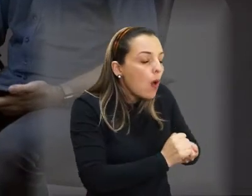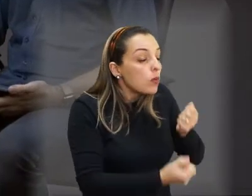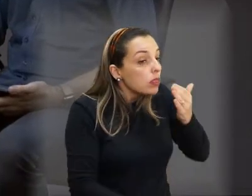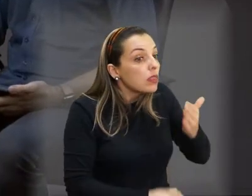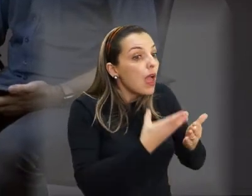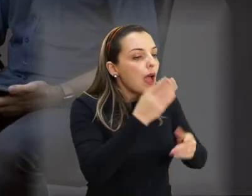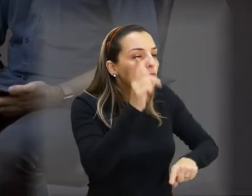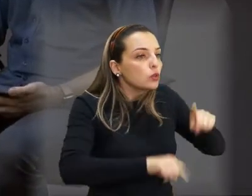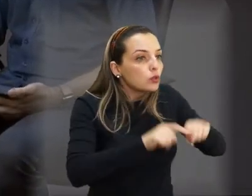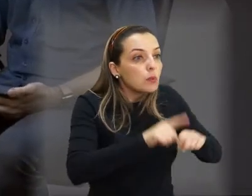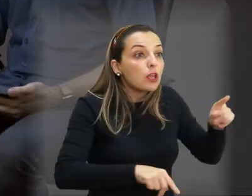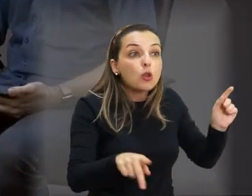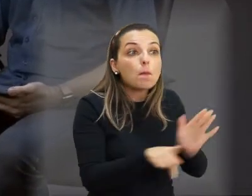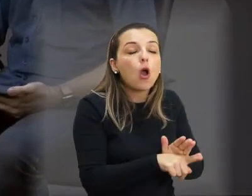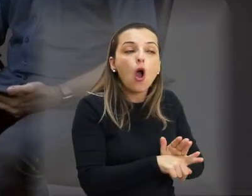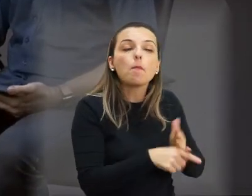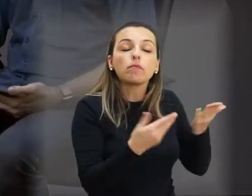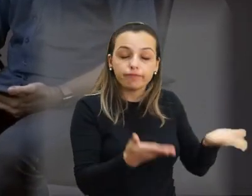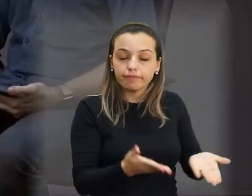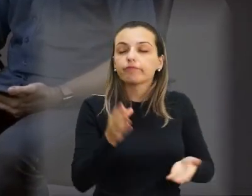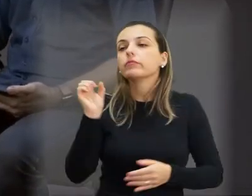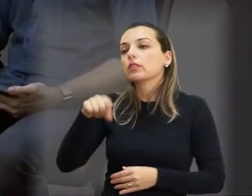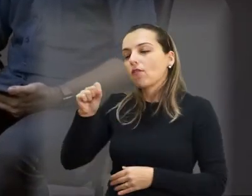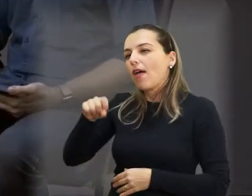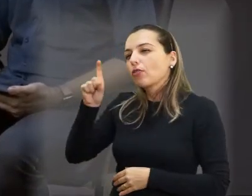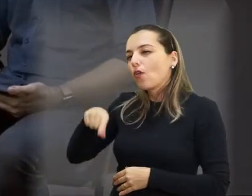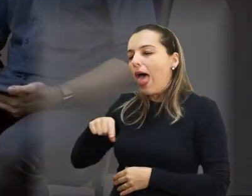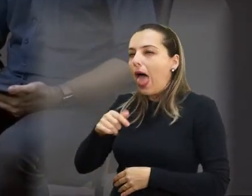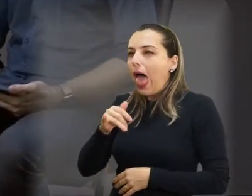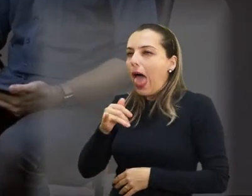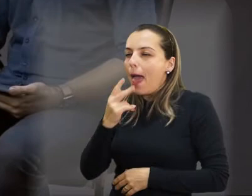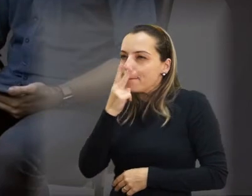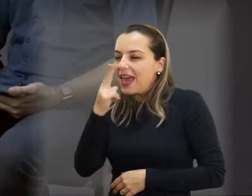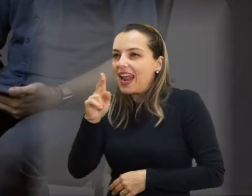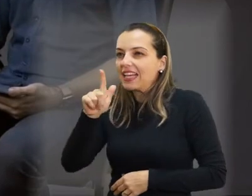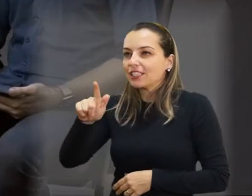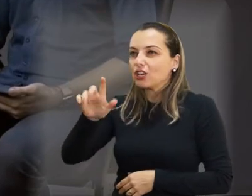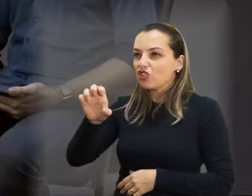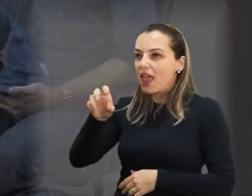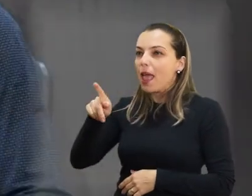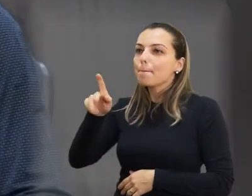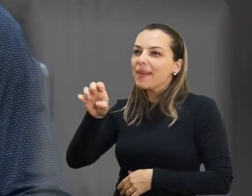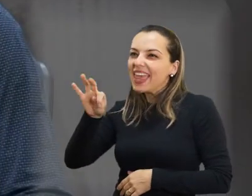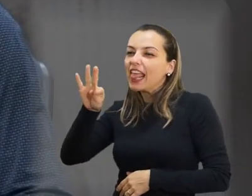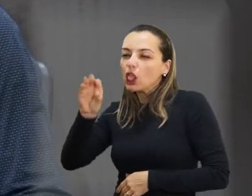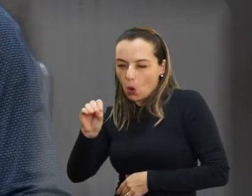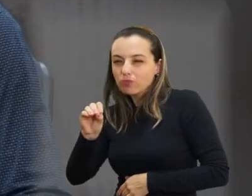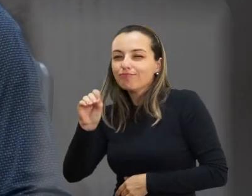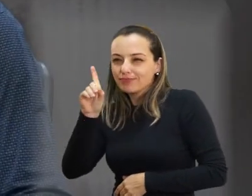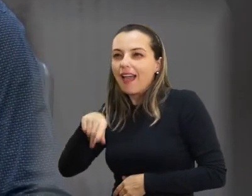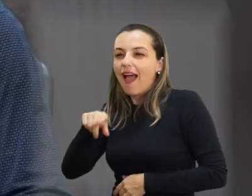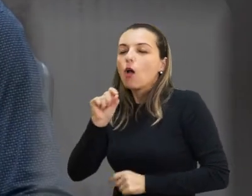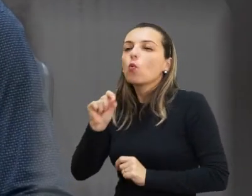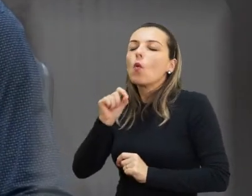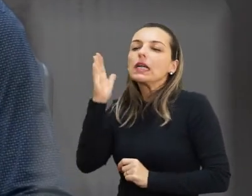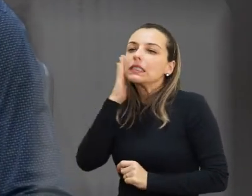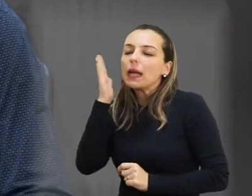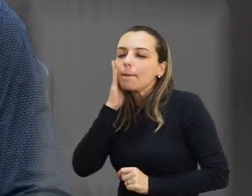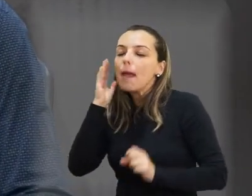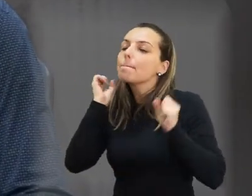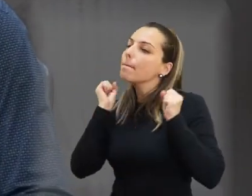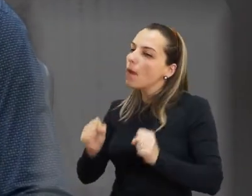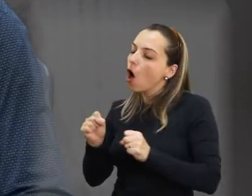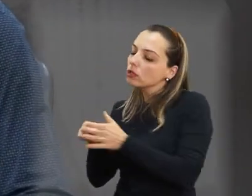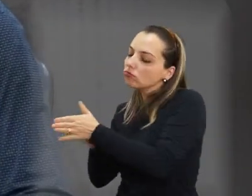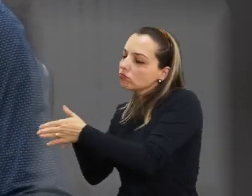criando umas ferramentas para fazer essa vassoura. O cara é tipo um gepeto, sabe? O cara é tipo um gepeto. Depois, se você quiser saber um pouquinho mais, também